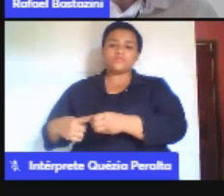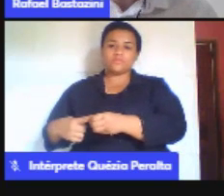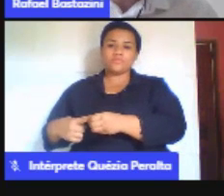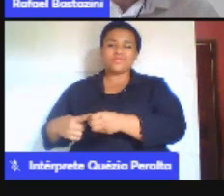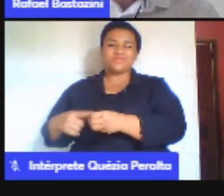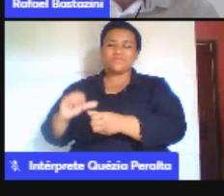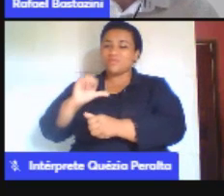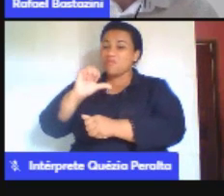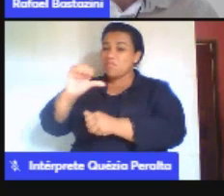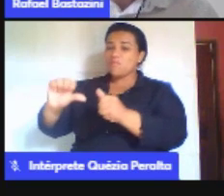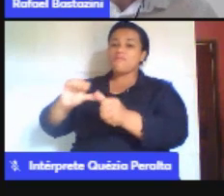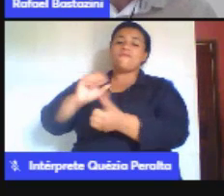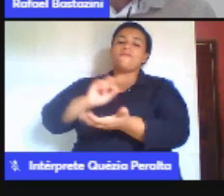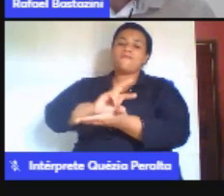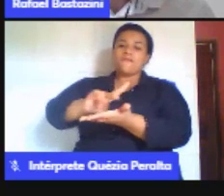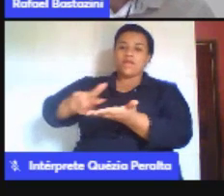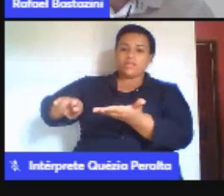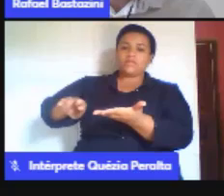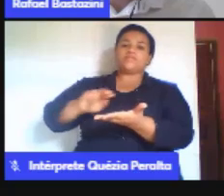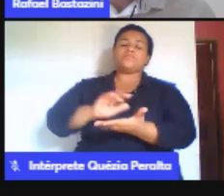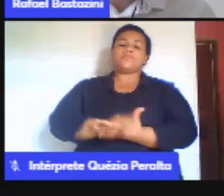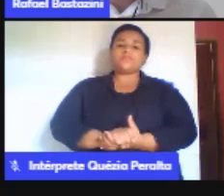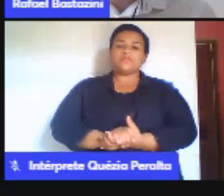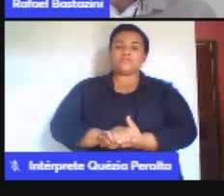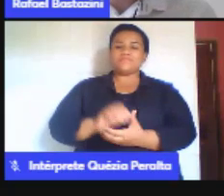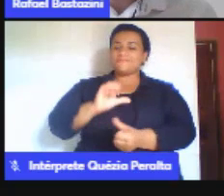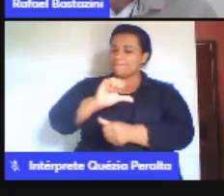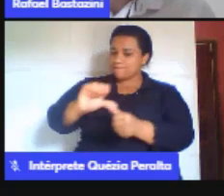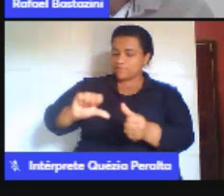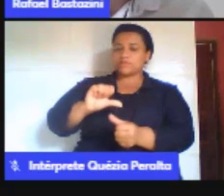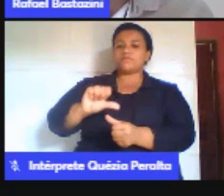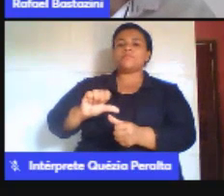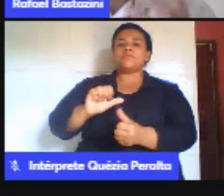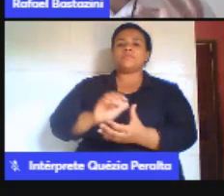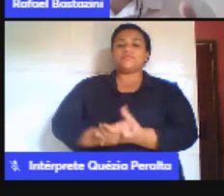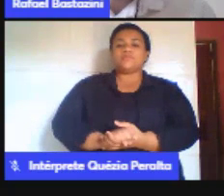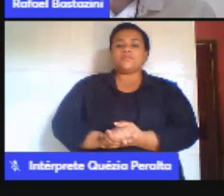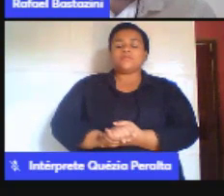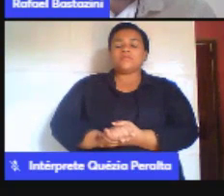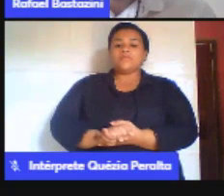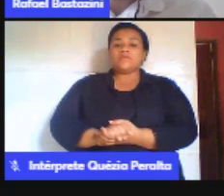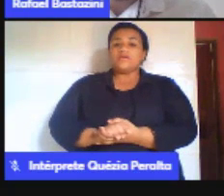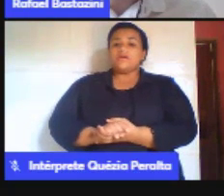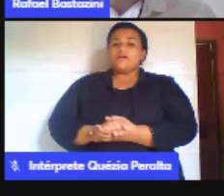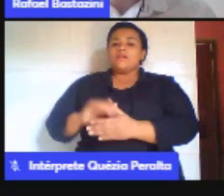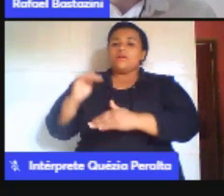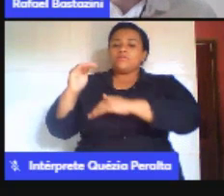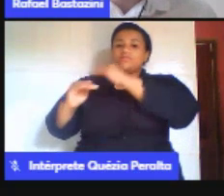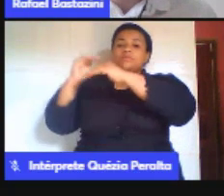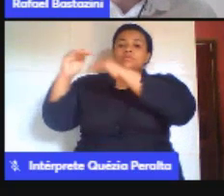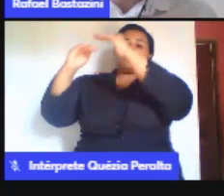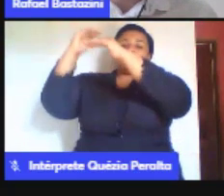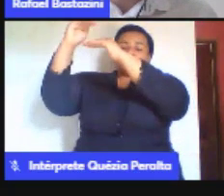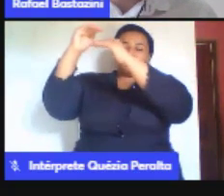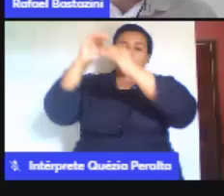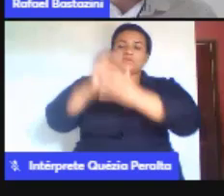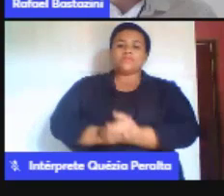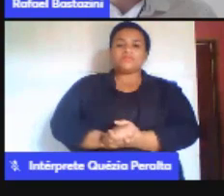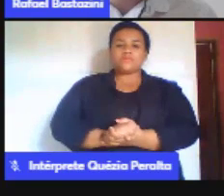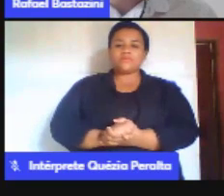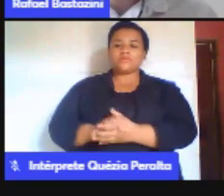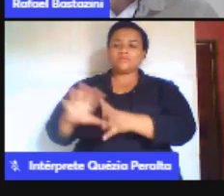articulado. E como consequência da modernização, nós tivemos, então, a migração forçada de camponeses